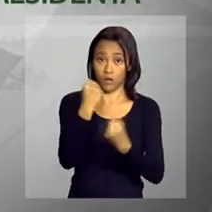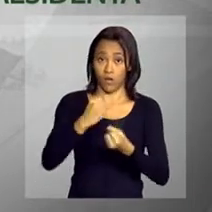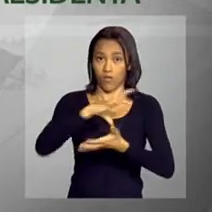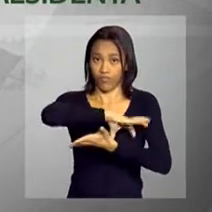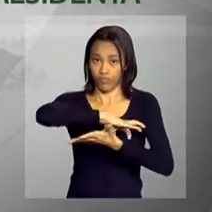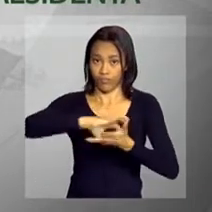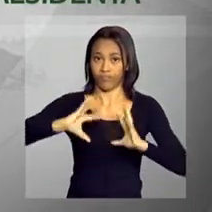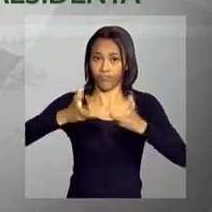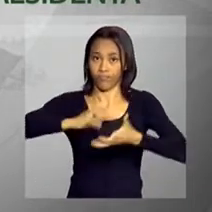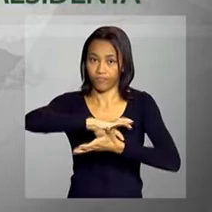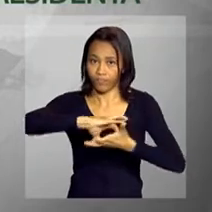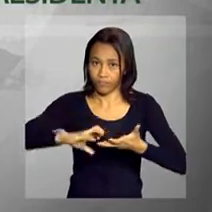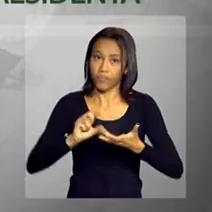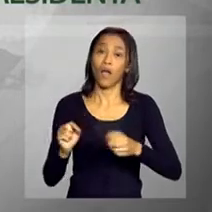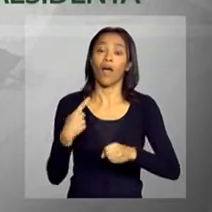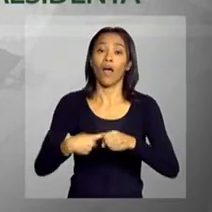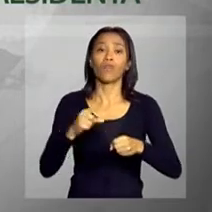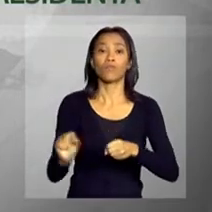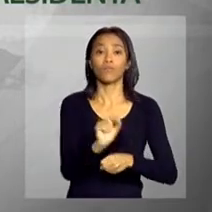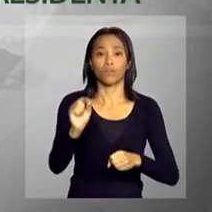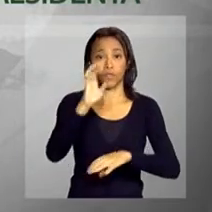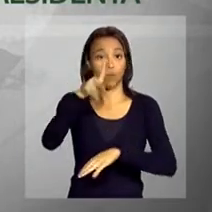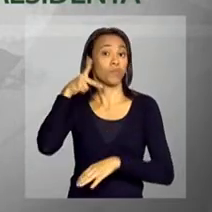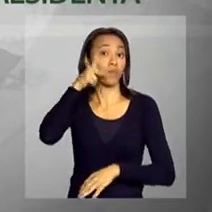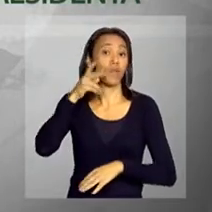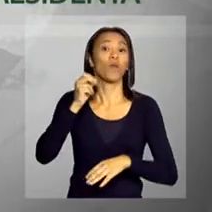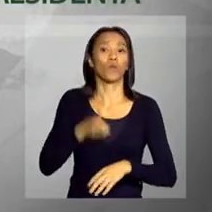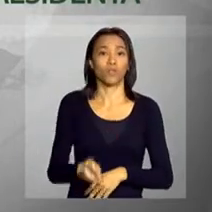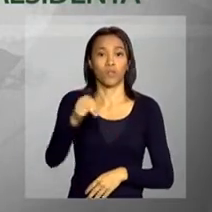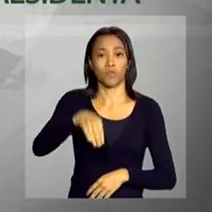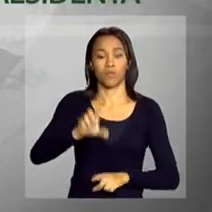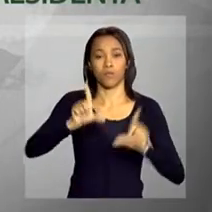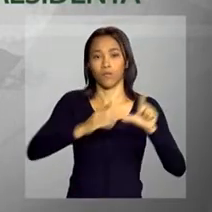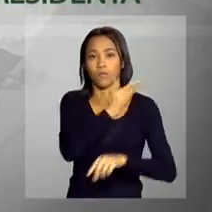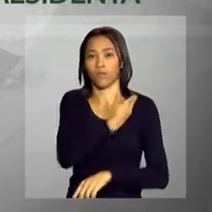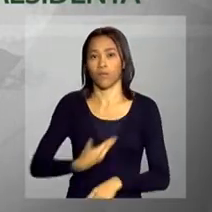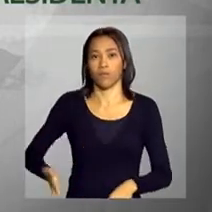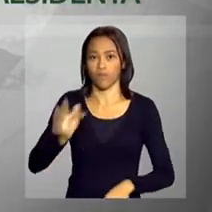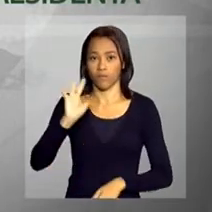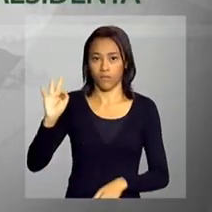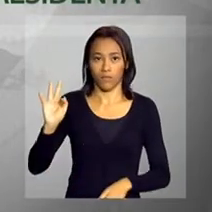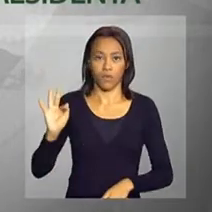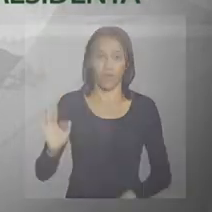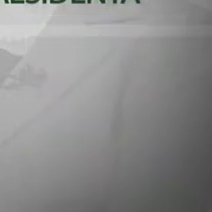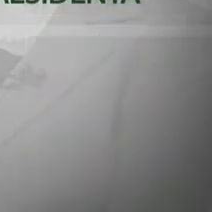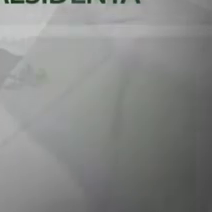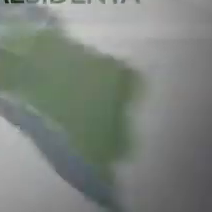retroescavadeiras a municípios paraibanos. Continue com a gente, NBR e a TV do Governo Federal.